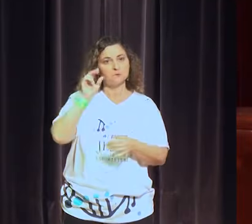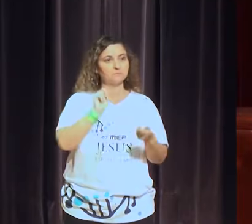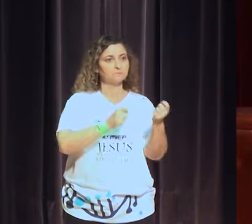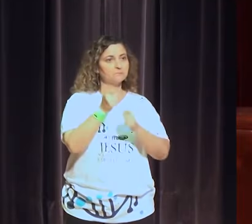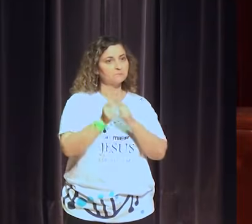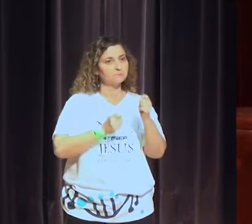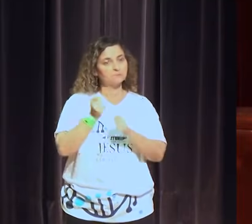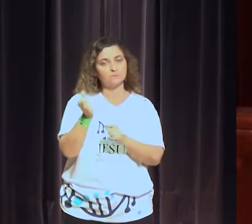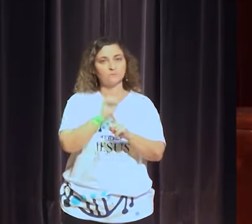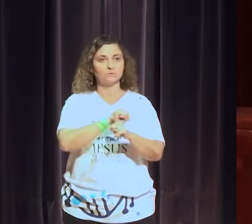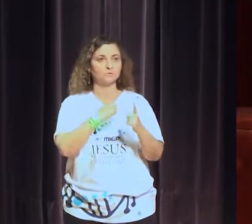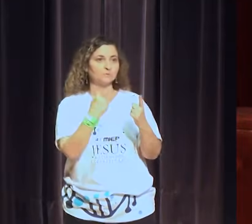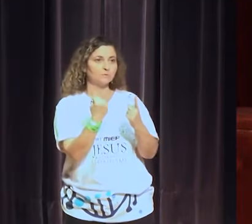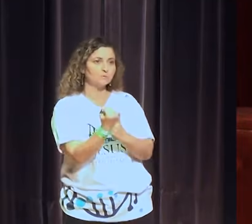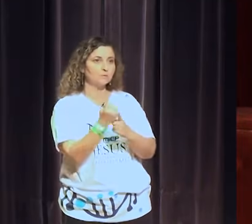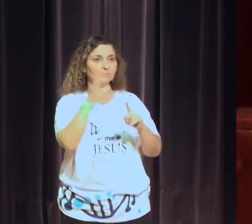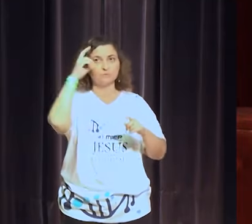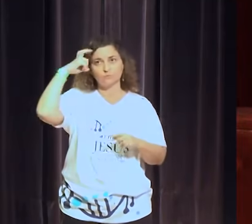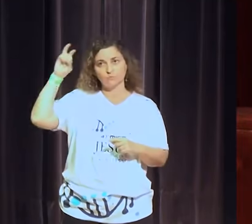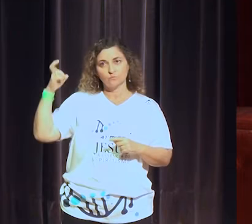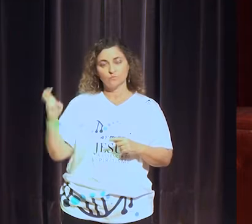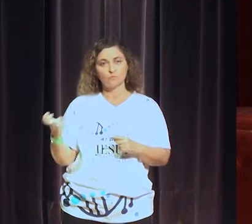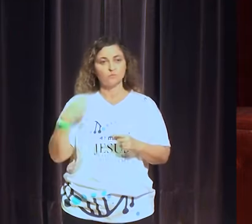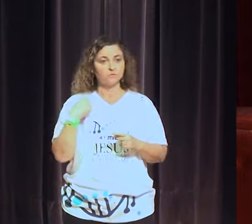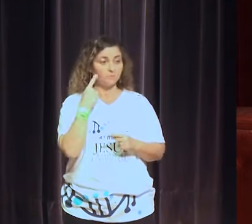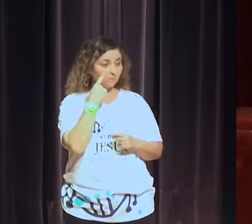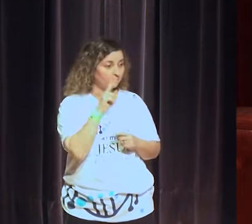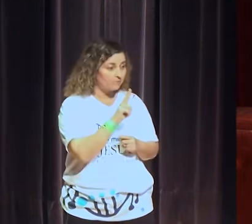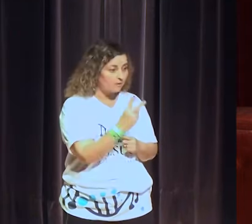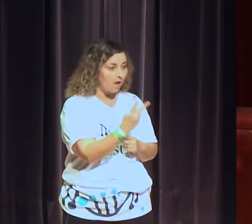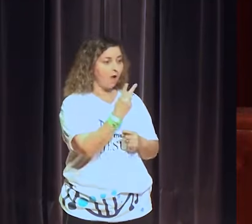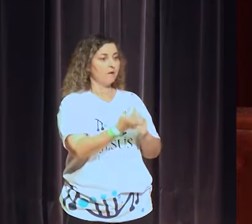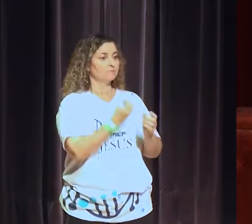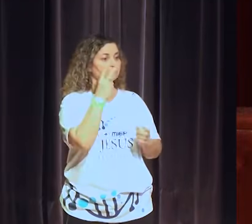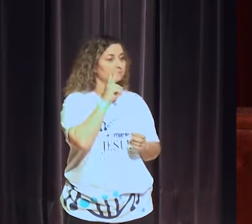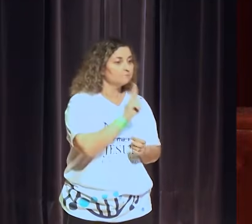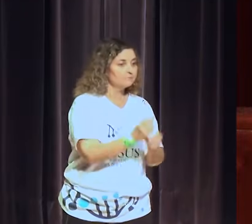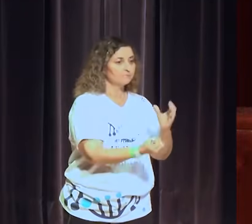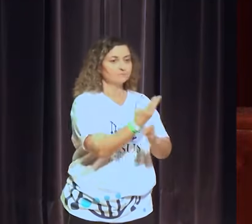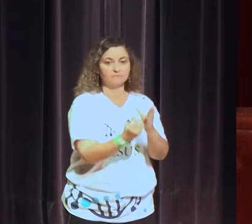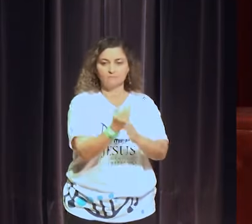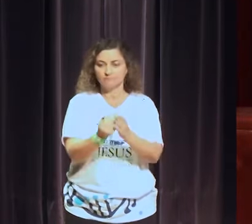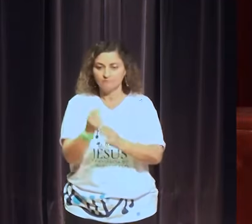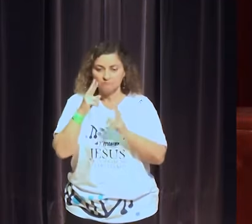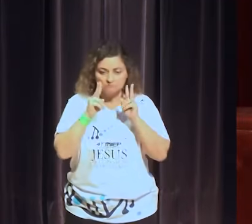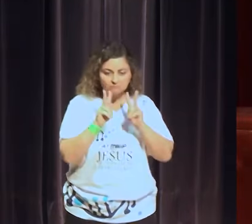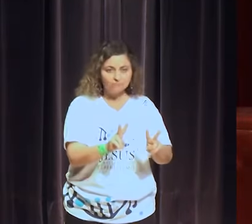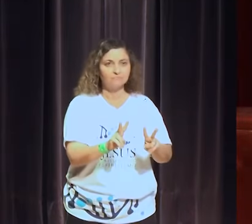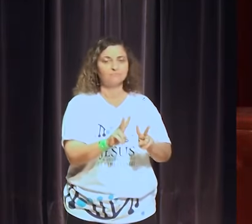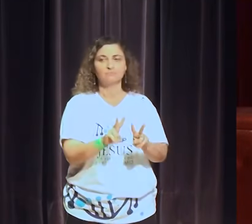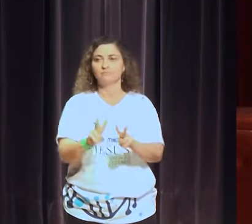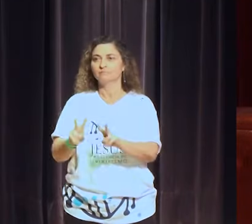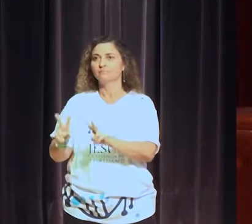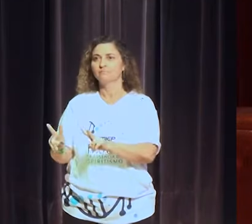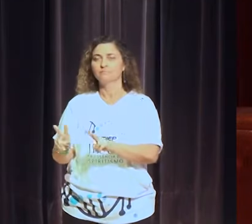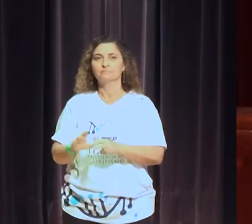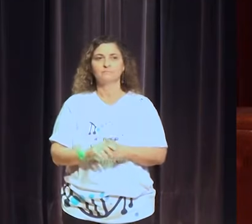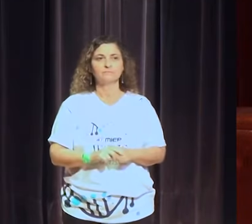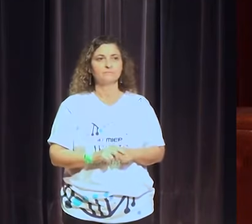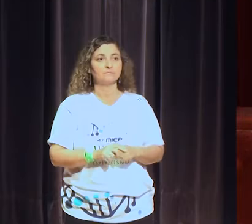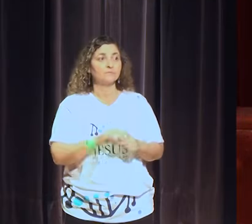contextos sociais, e o que está surgindo diante dos meus olhos. Então, se eu faço uma abordagem